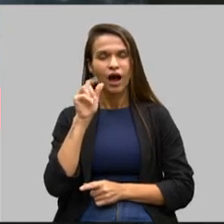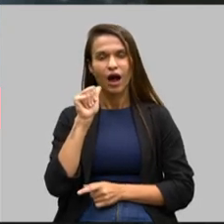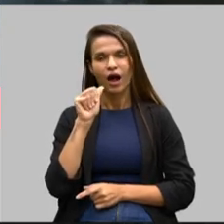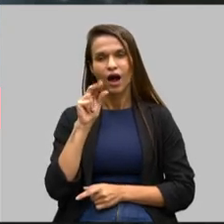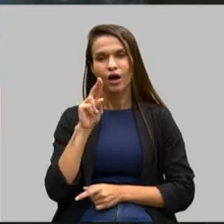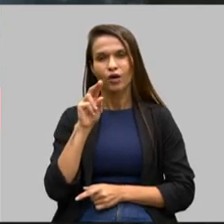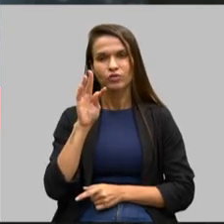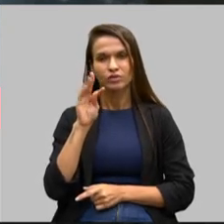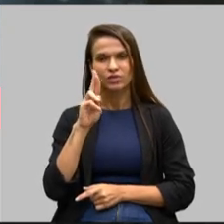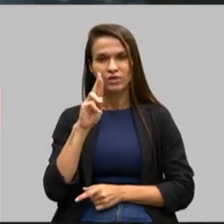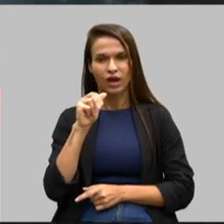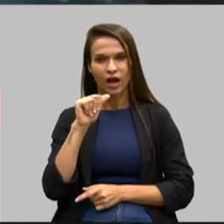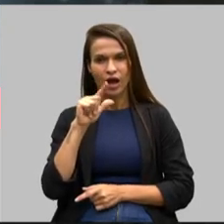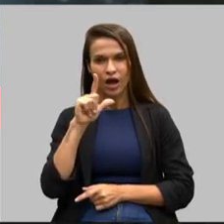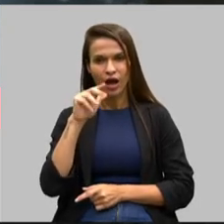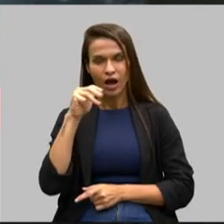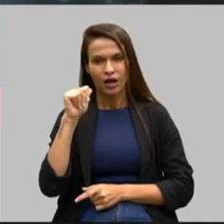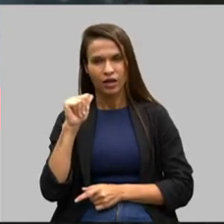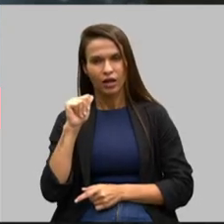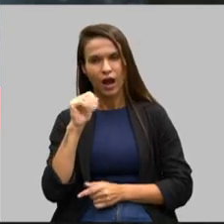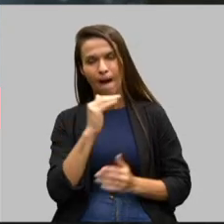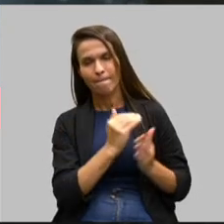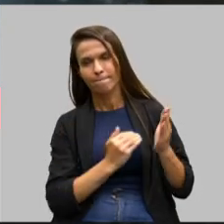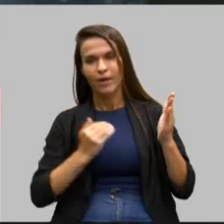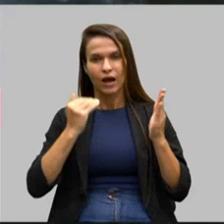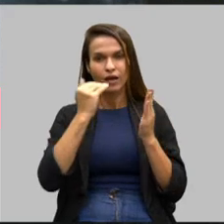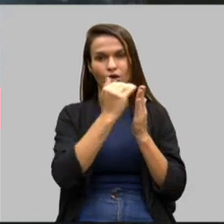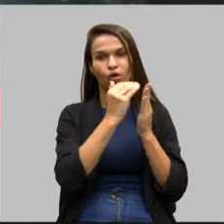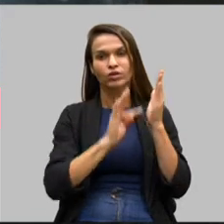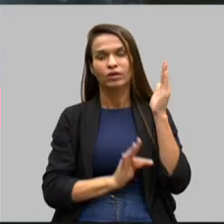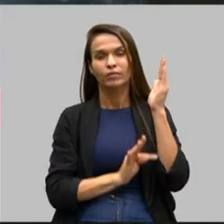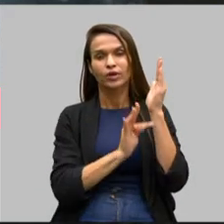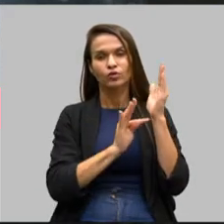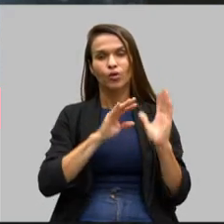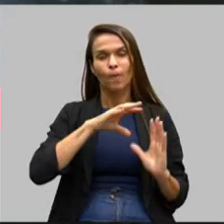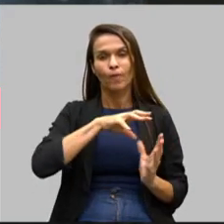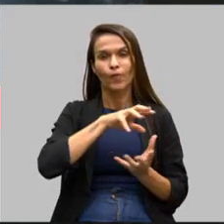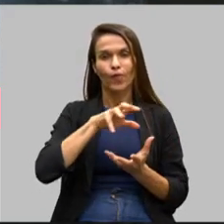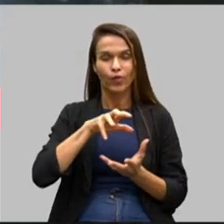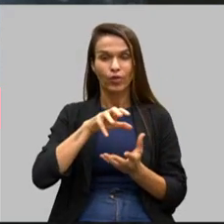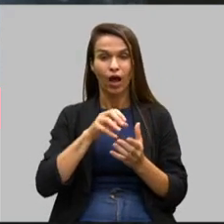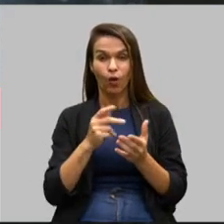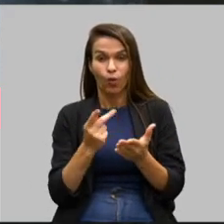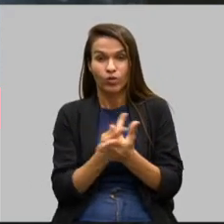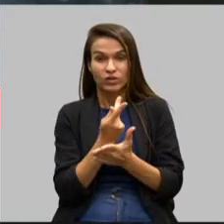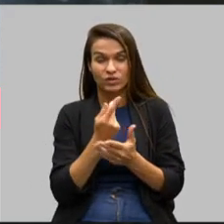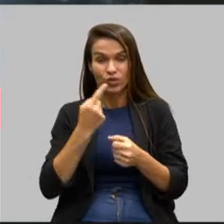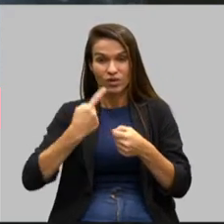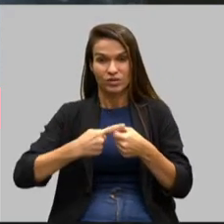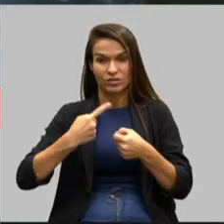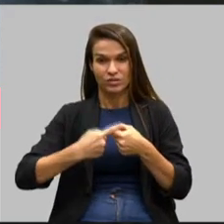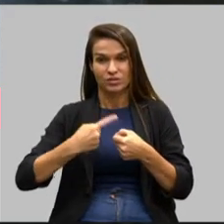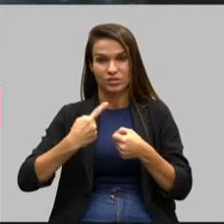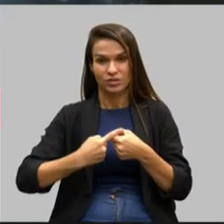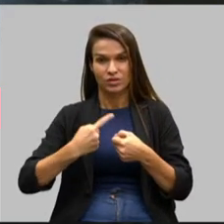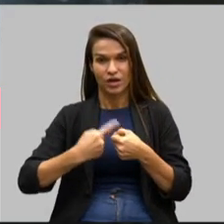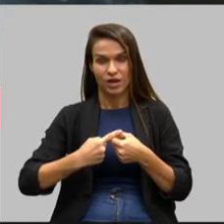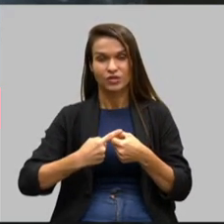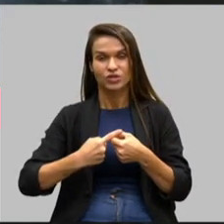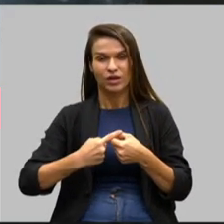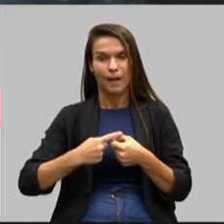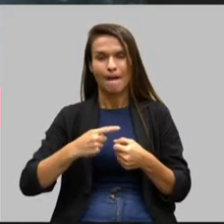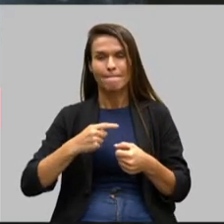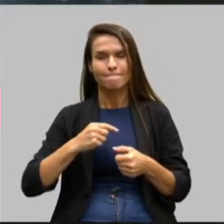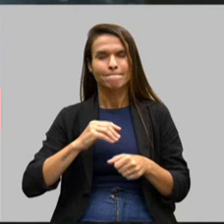É engraçado, a maior temperatura do mundo veio da cidade que é a que mais produz lítio